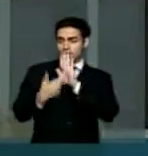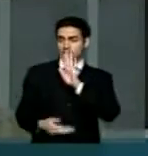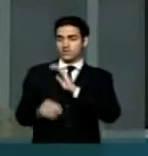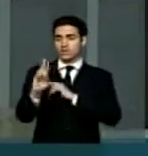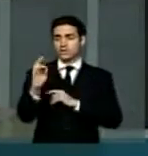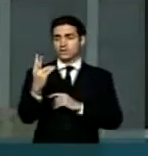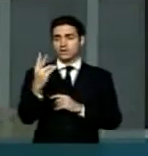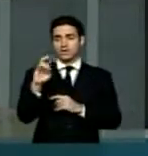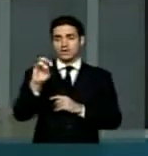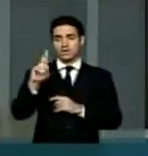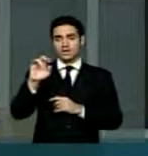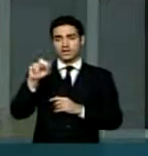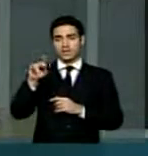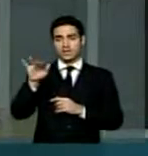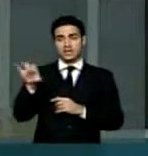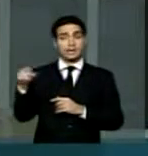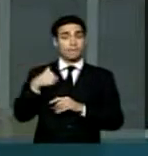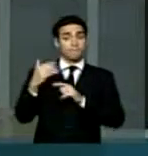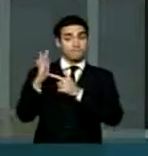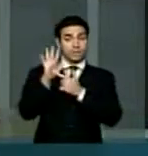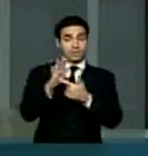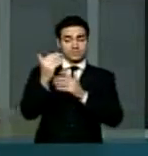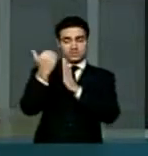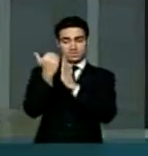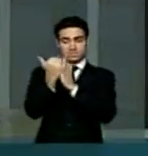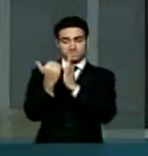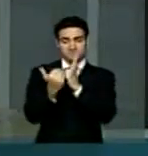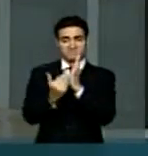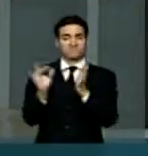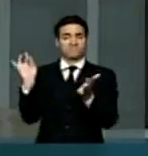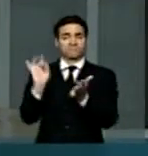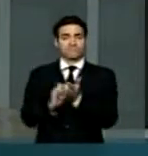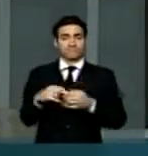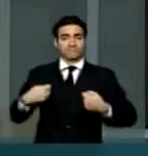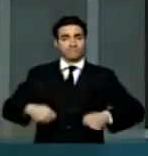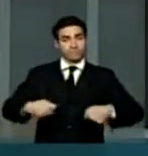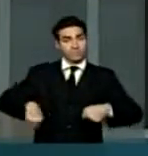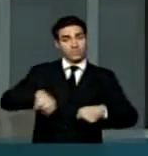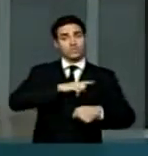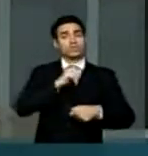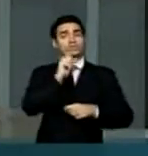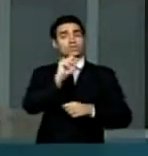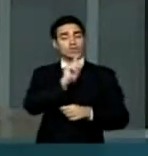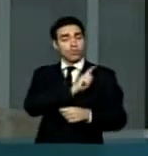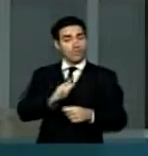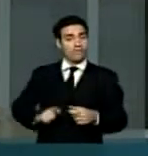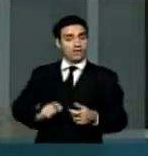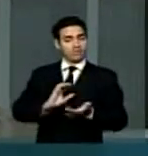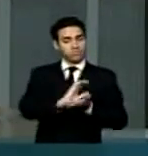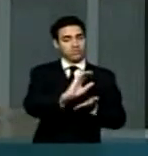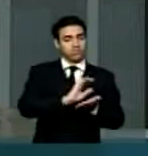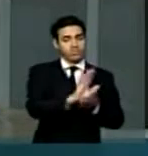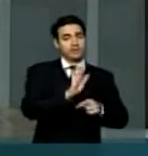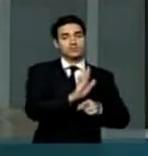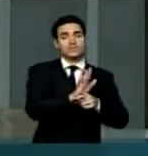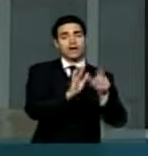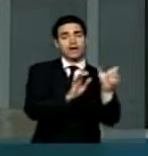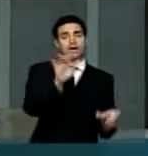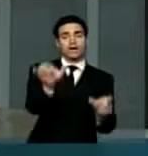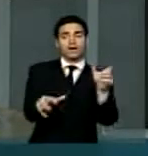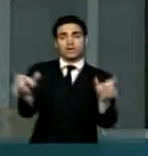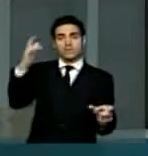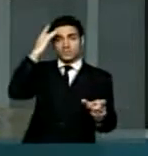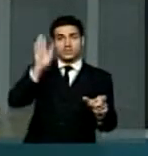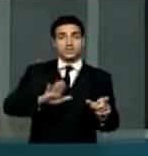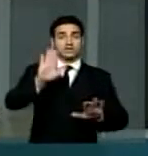Henrique Fontana que aponta de forma muito estruturante a necessidade de termos financiamento público de campanha para que aqui não tenhamos